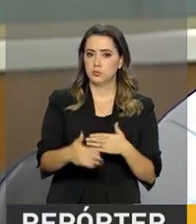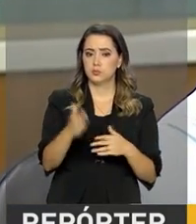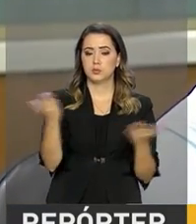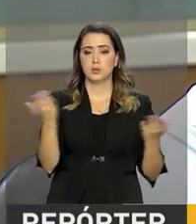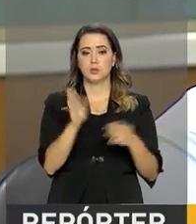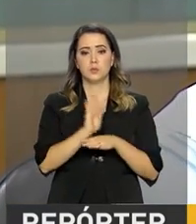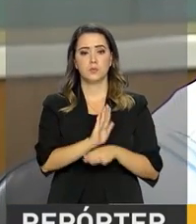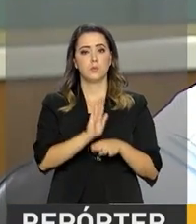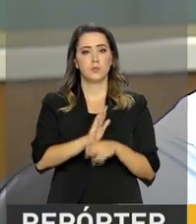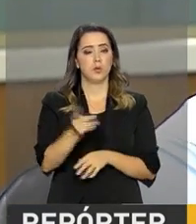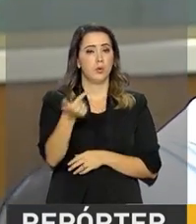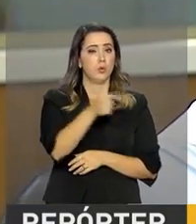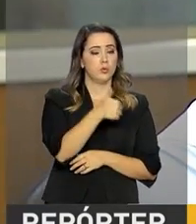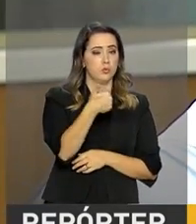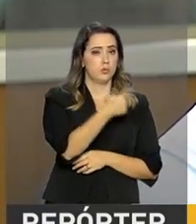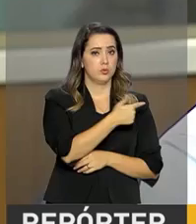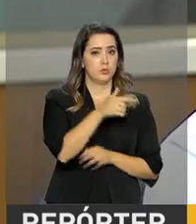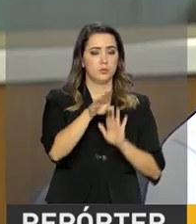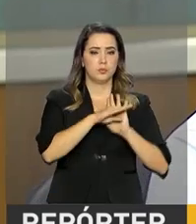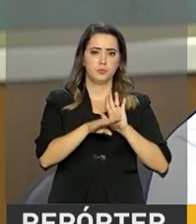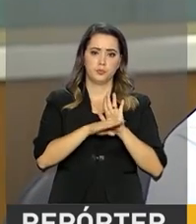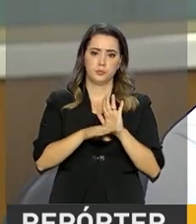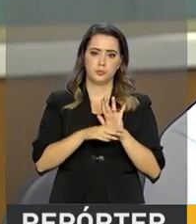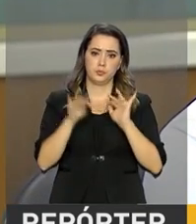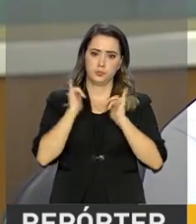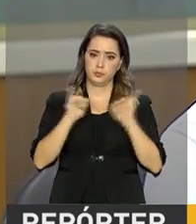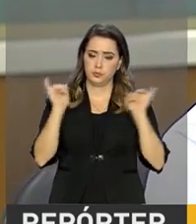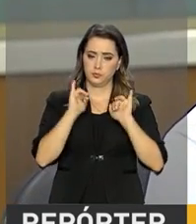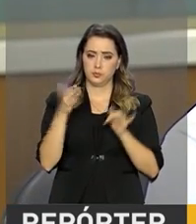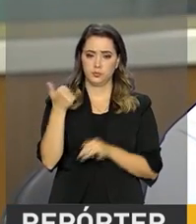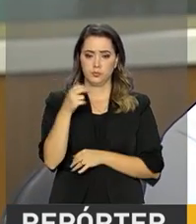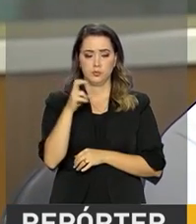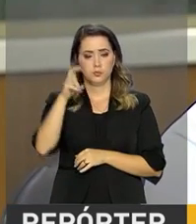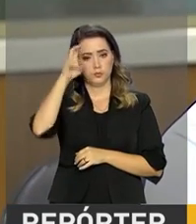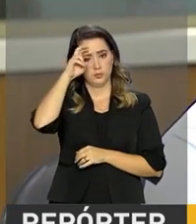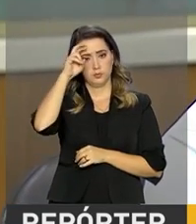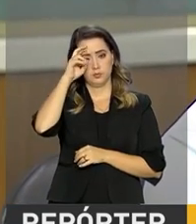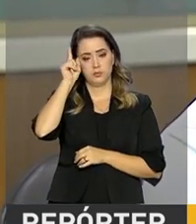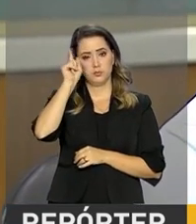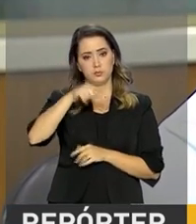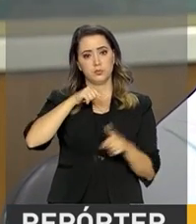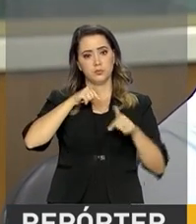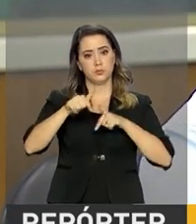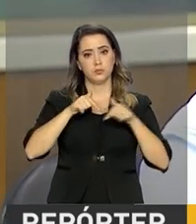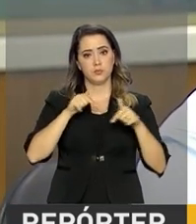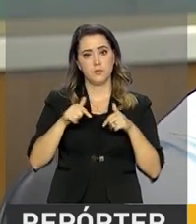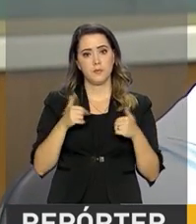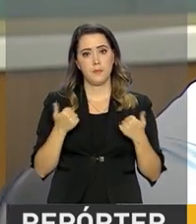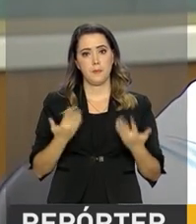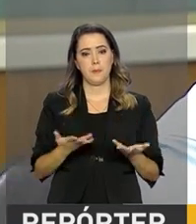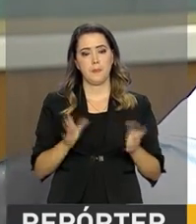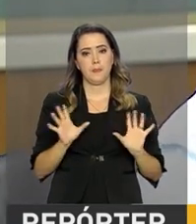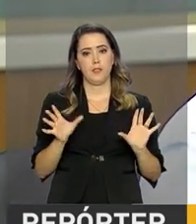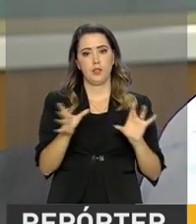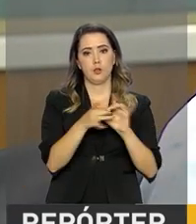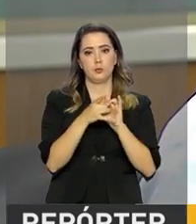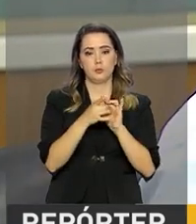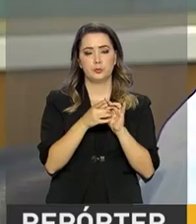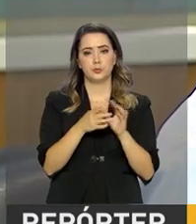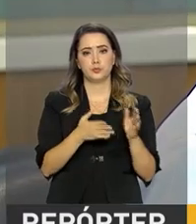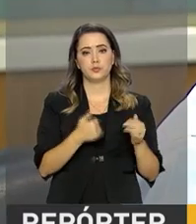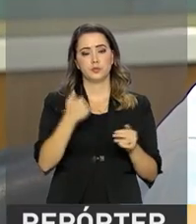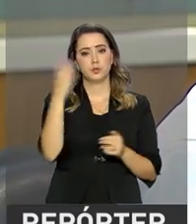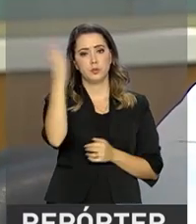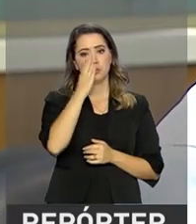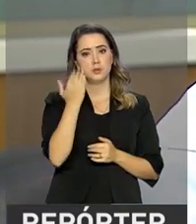doze outras ações e projetos lançados na última quinta feira essas ações que integram o brasil a